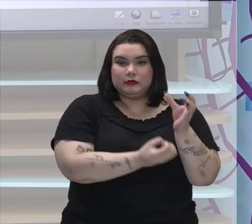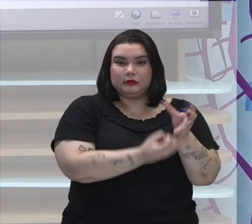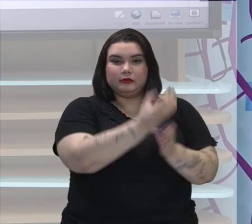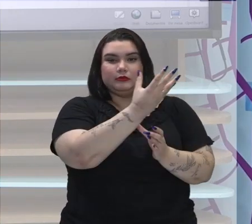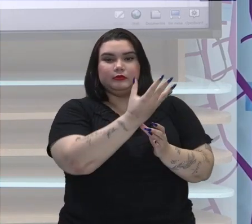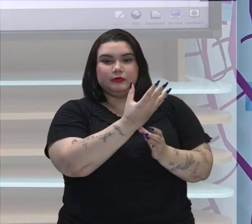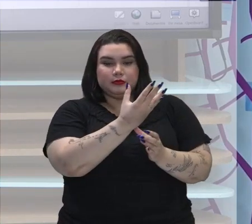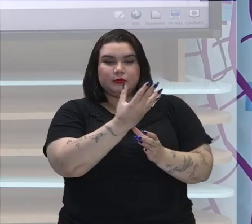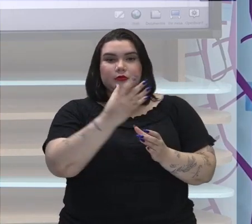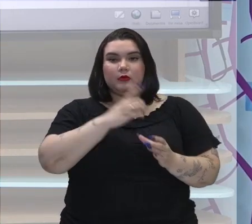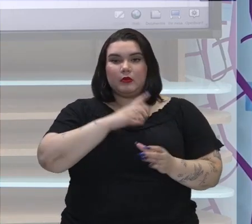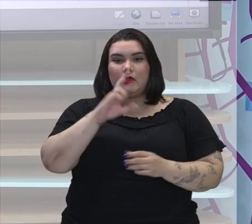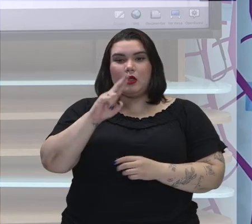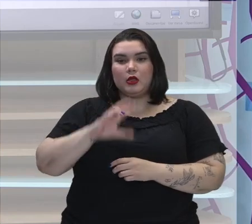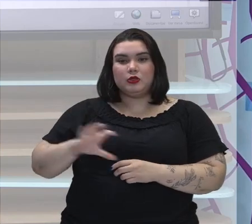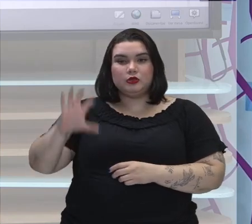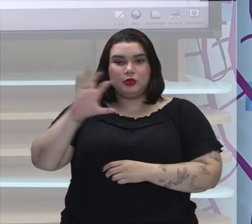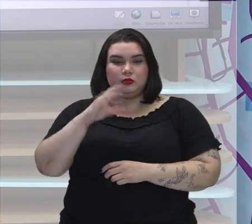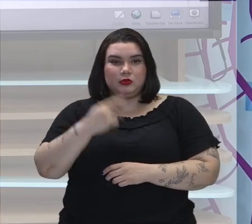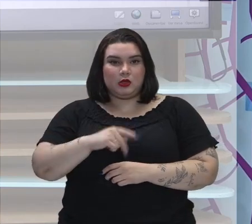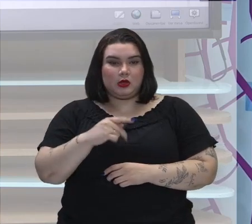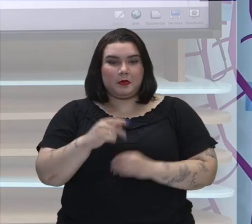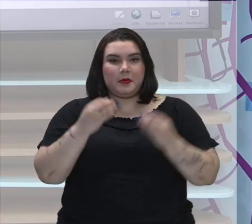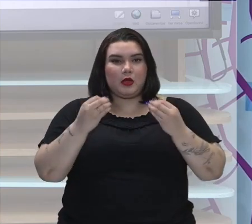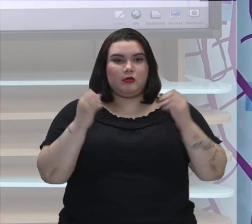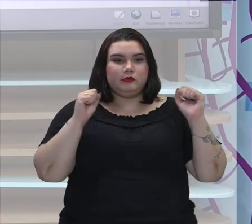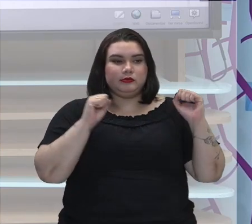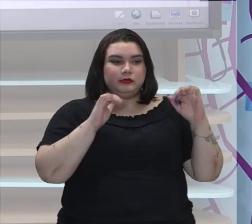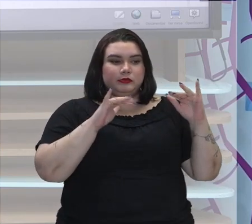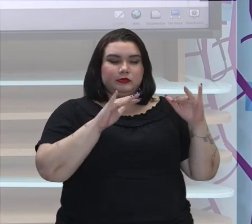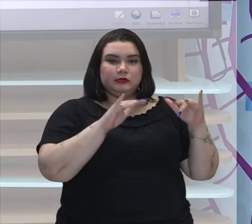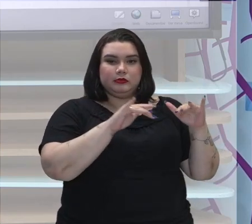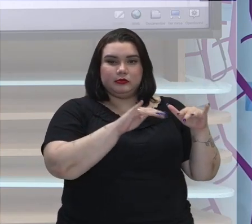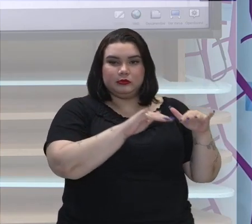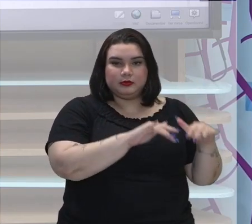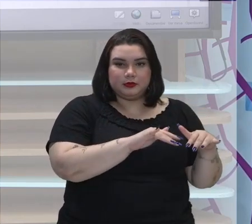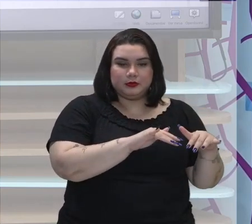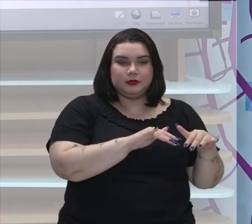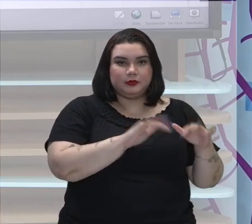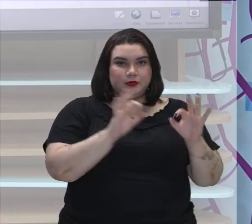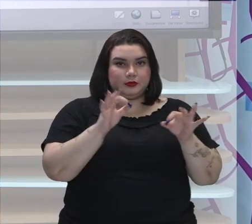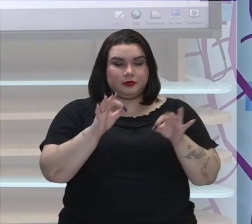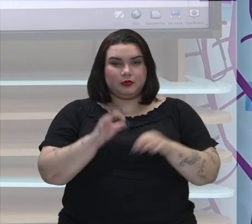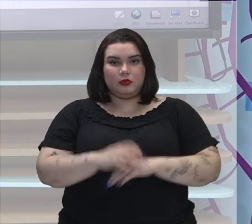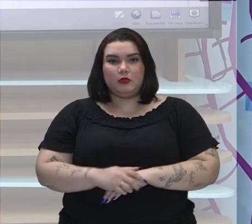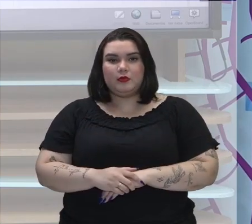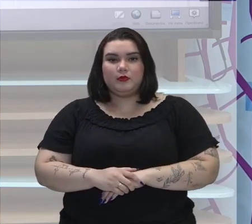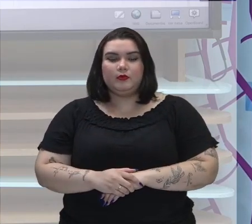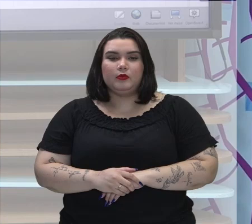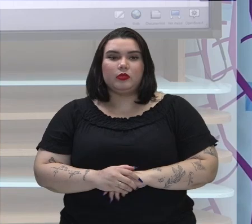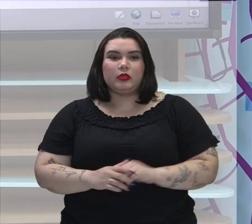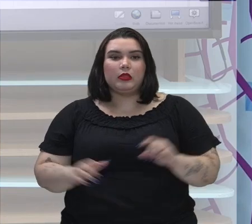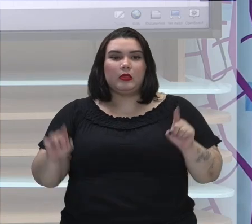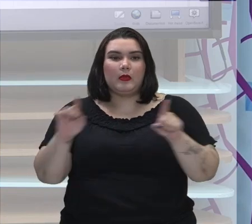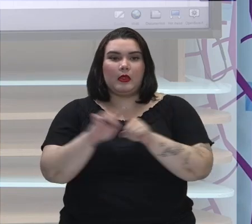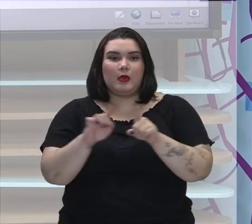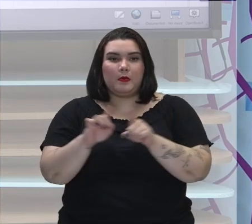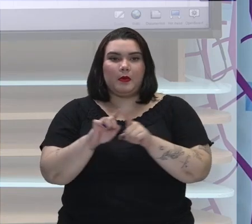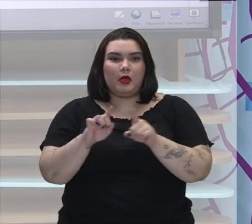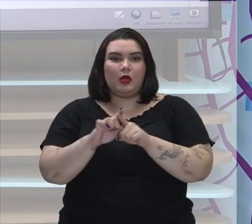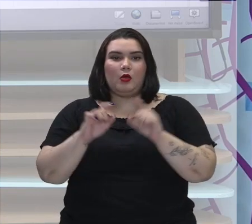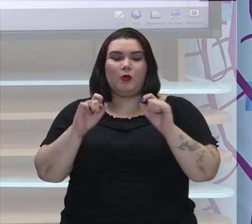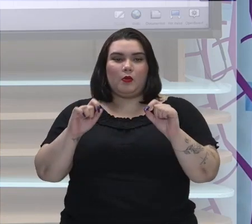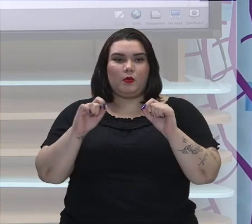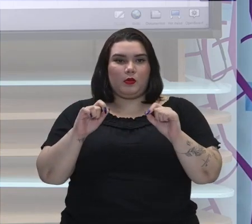né, diante da região amazônica para a ocupação, nesse primeiro momento, da região amazônica. E também na instauração